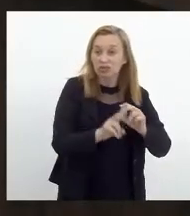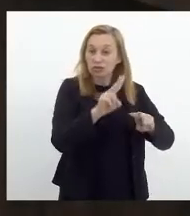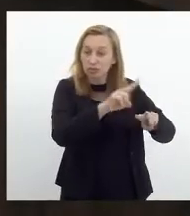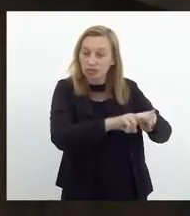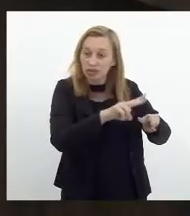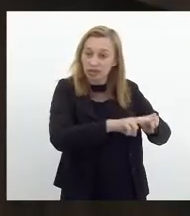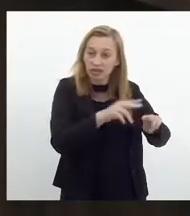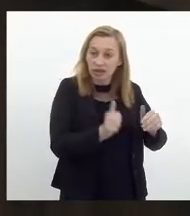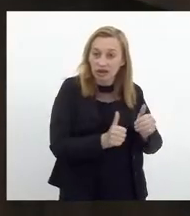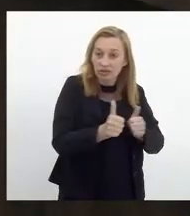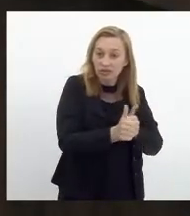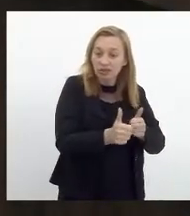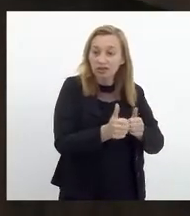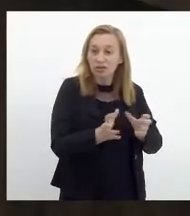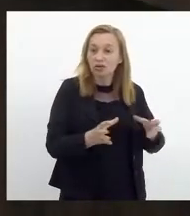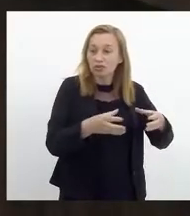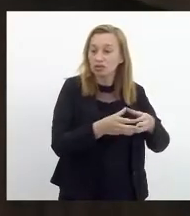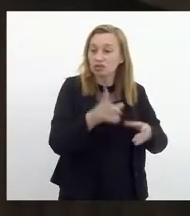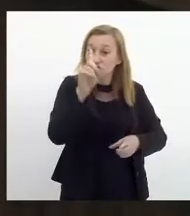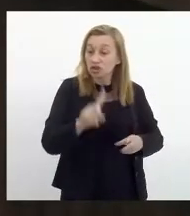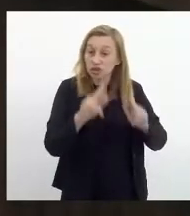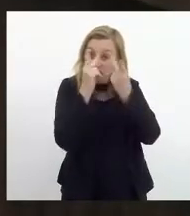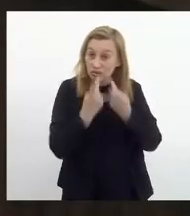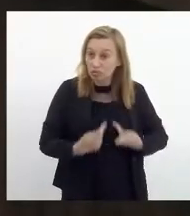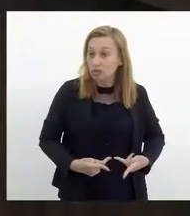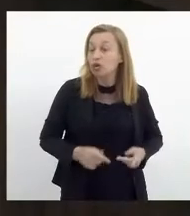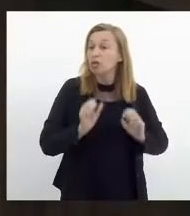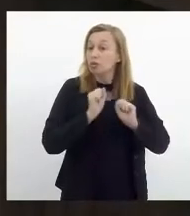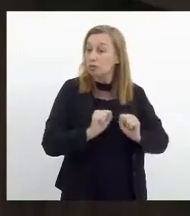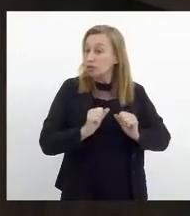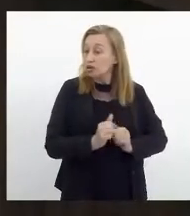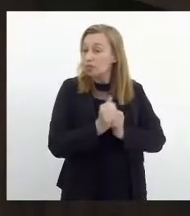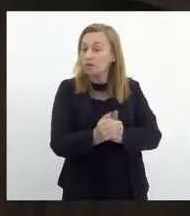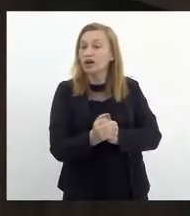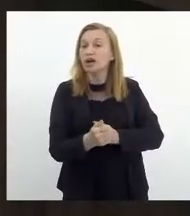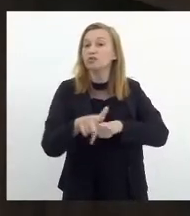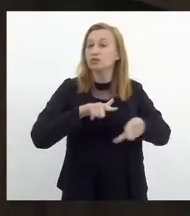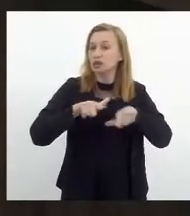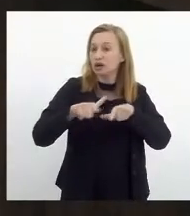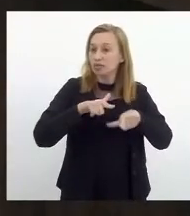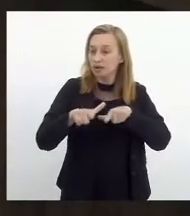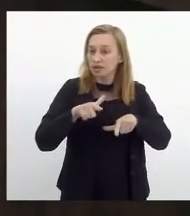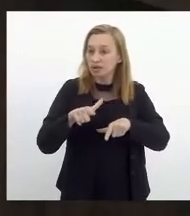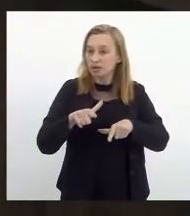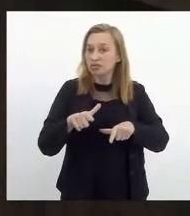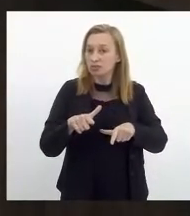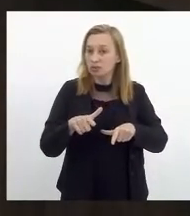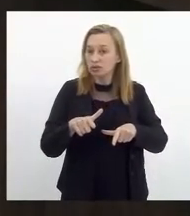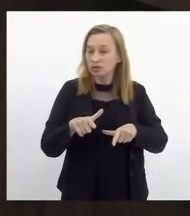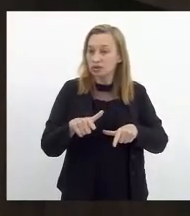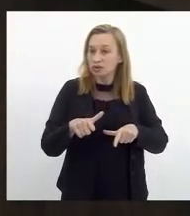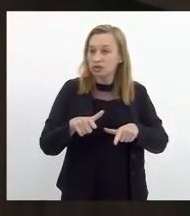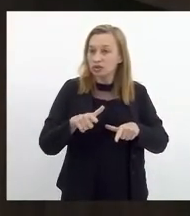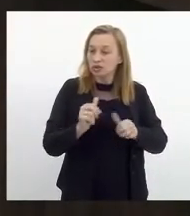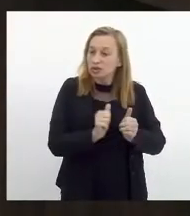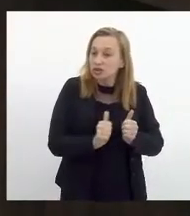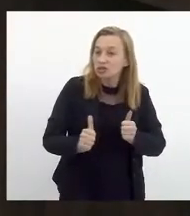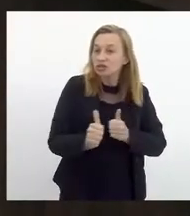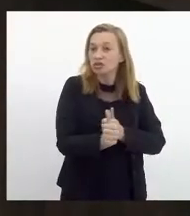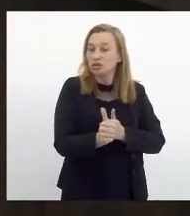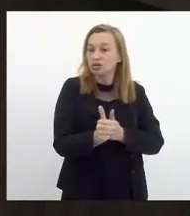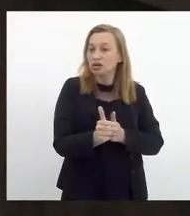da Comissão de Direitos Humanos, pude, inclusive, acompanhar o trabalho do mecanismo de